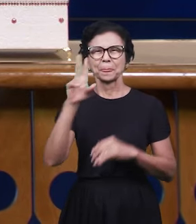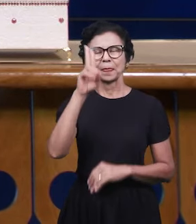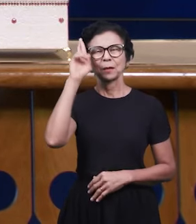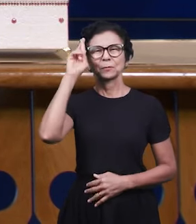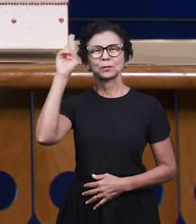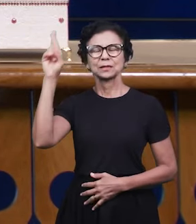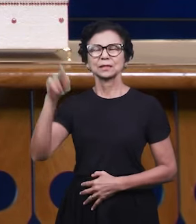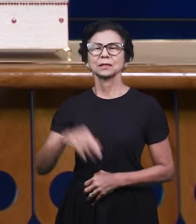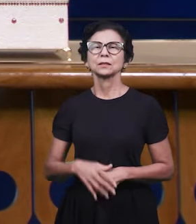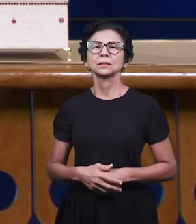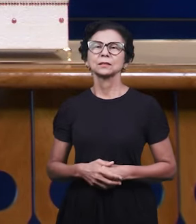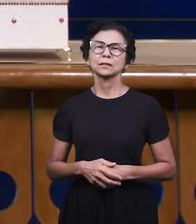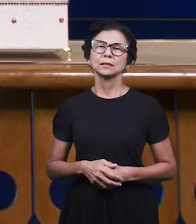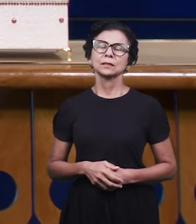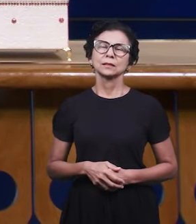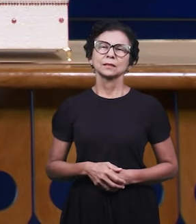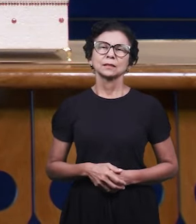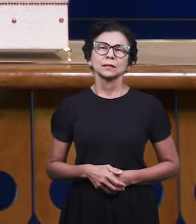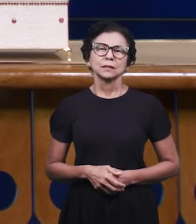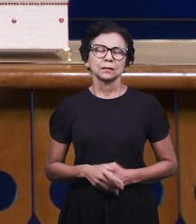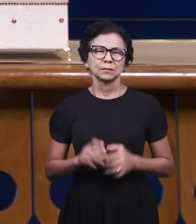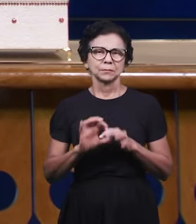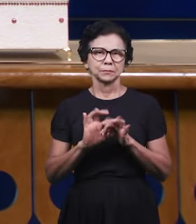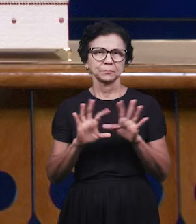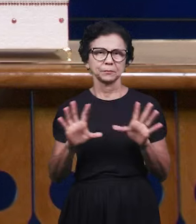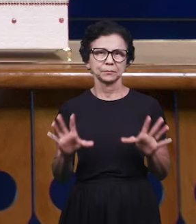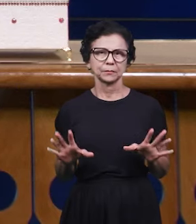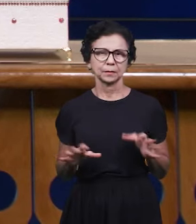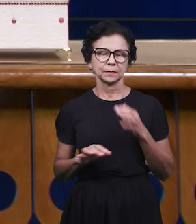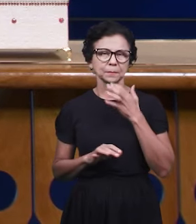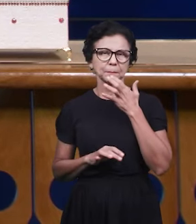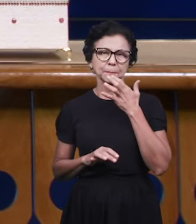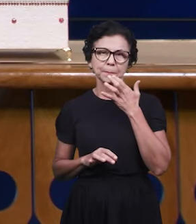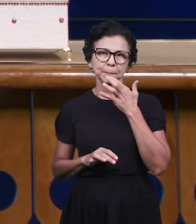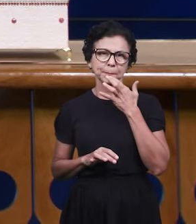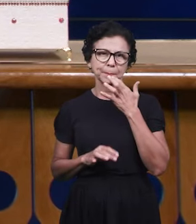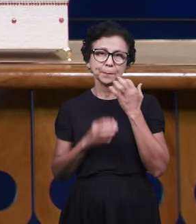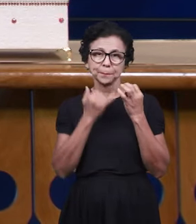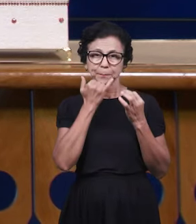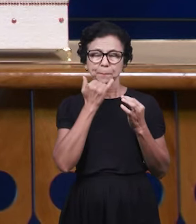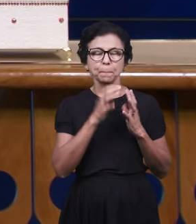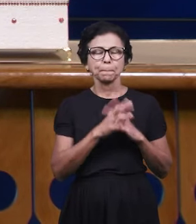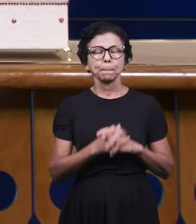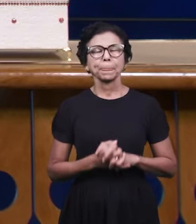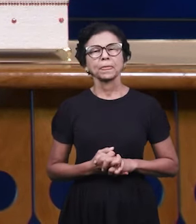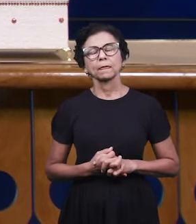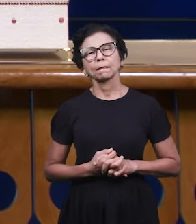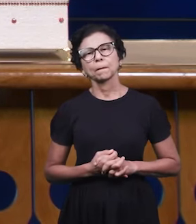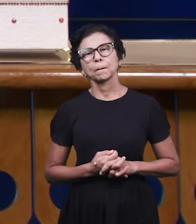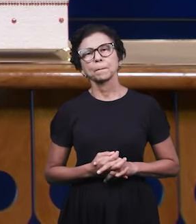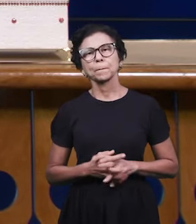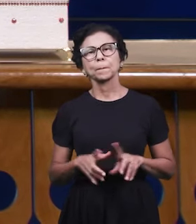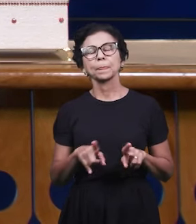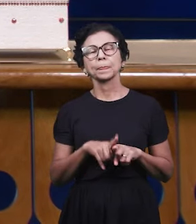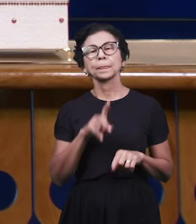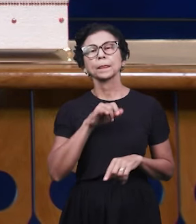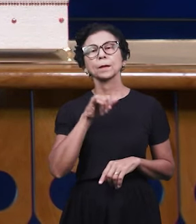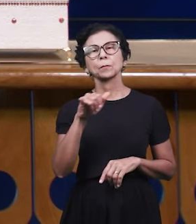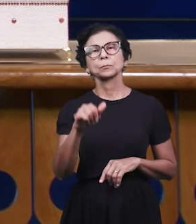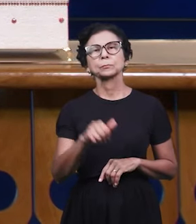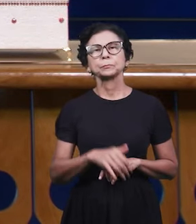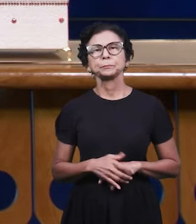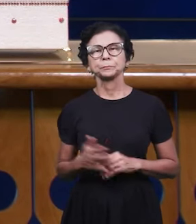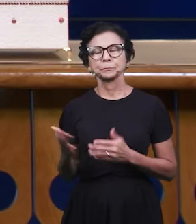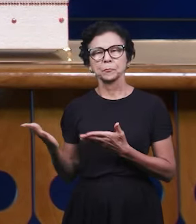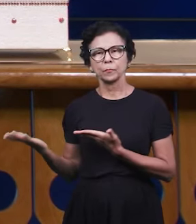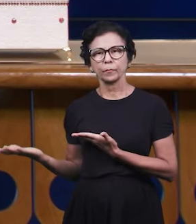o nome do Senhor. Aqueles que estiveram de pé, se desejarem, podem se sentar, e antes de nós encerrarmos essa transmissão, eu quero chamar a atenção